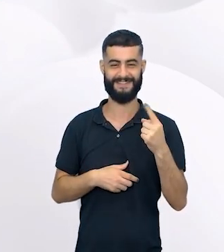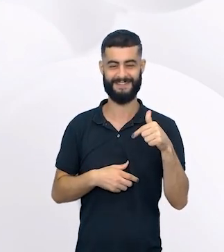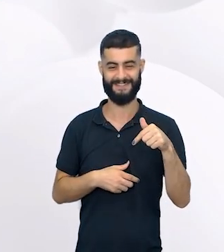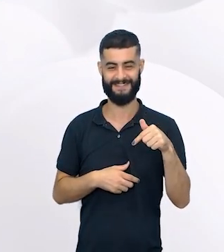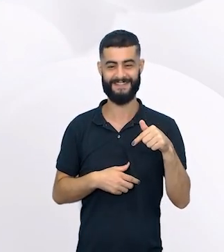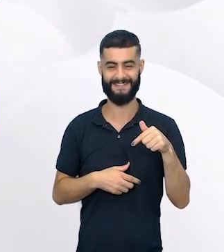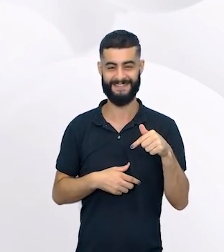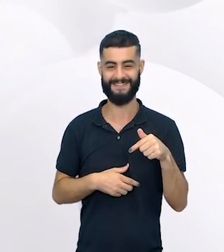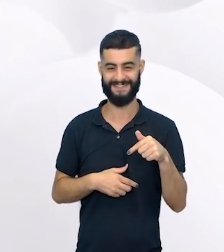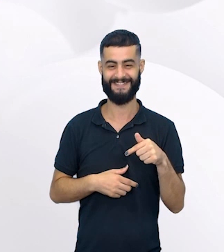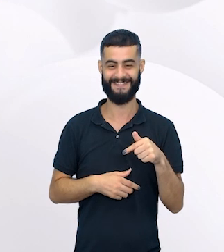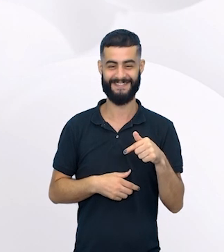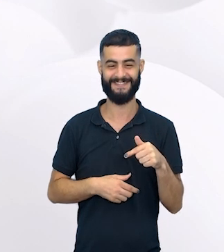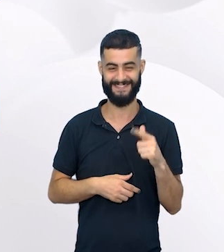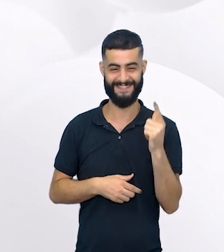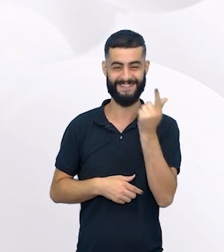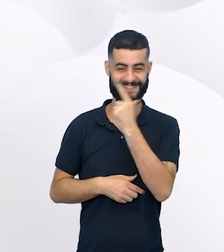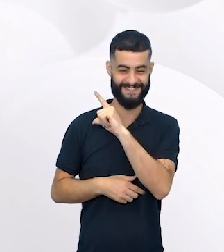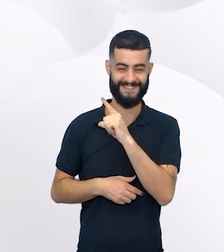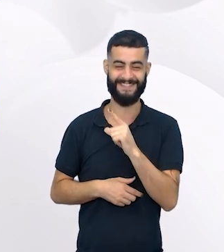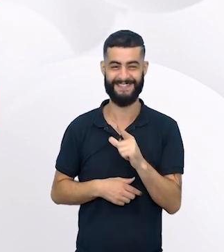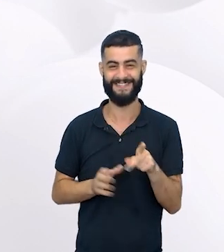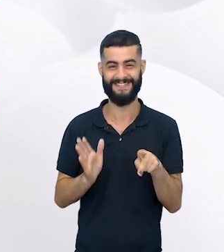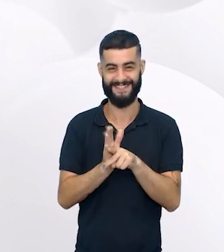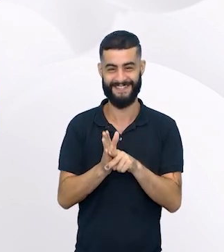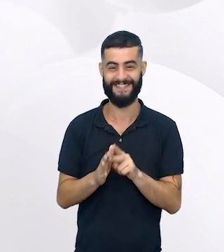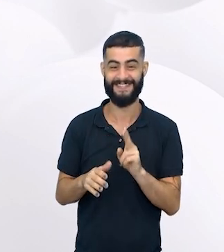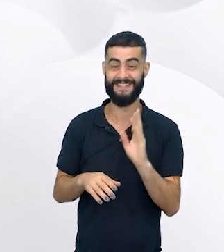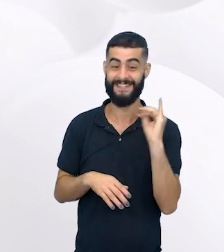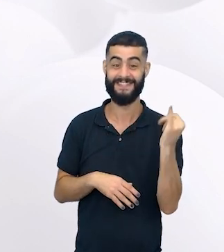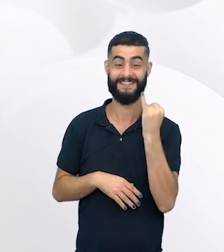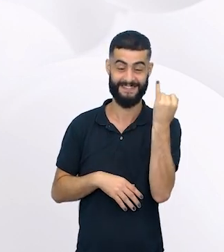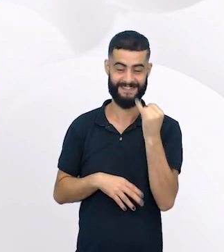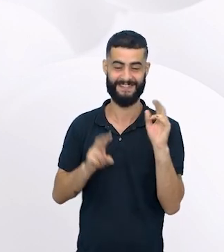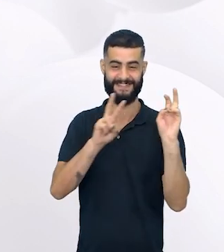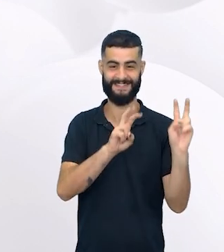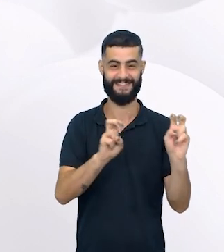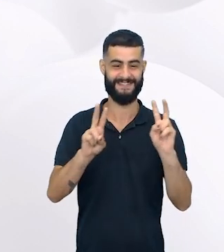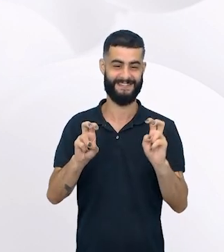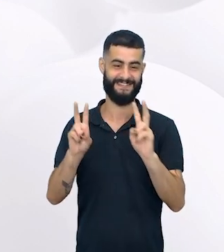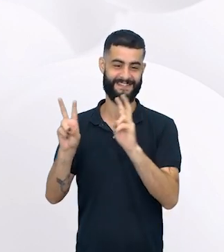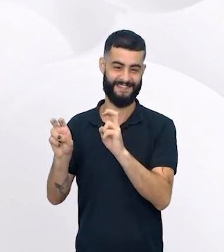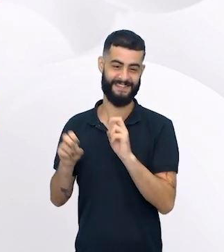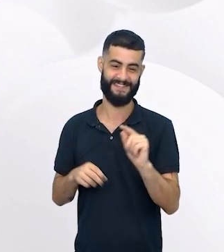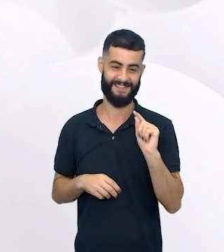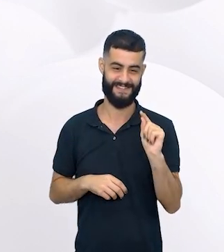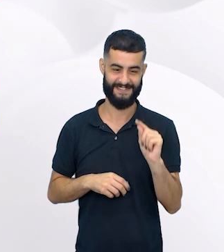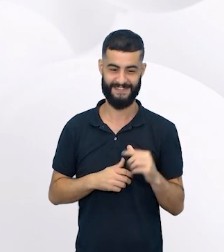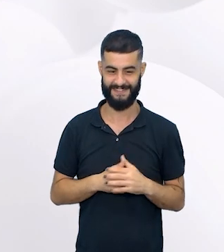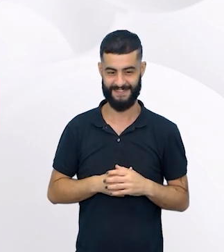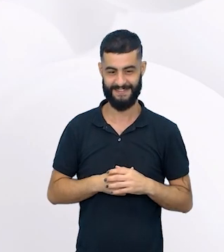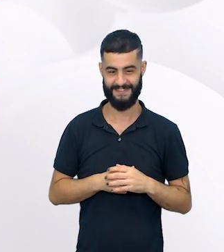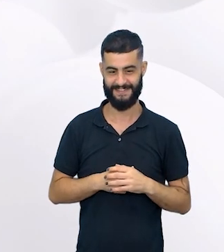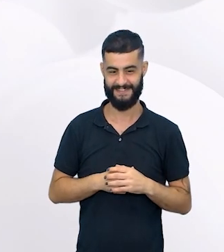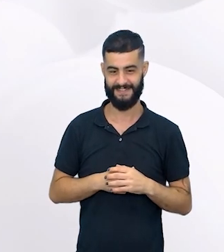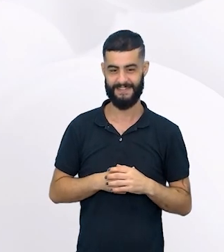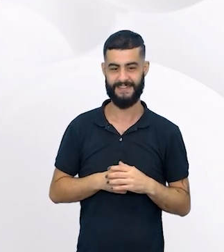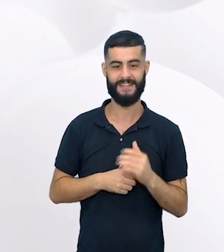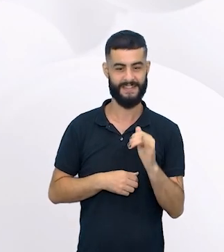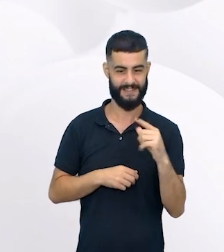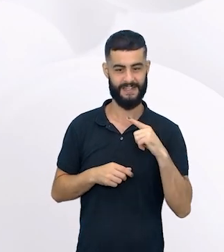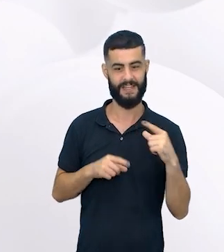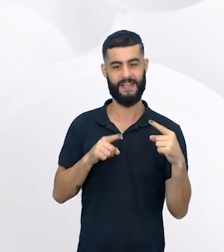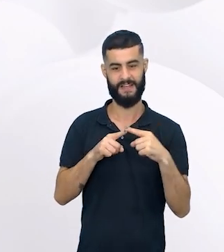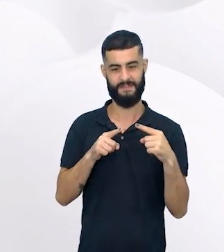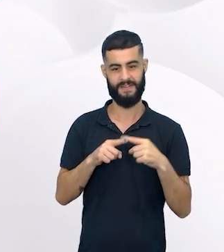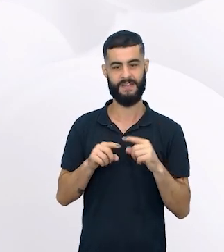Sumaia, professora Kimi, olha só, se hoje um jovem, né, ele passa a optar por uma licenciatura e ele